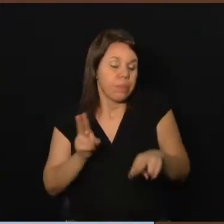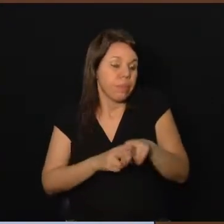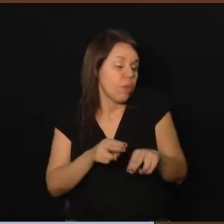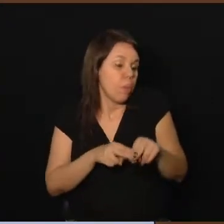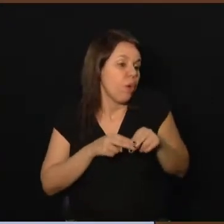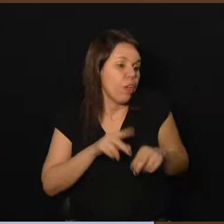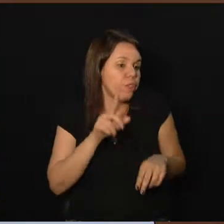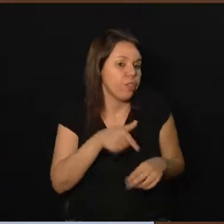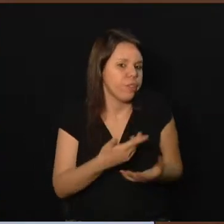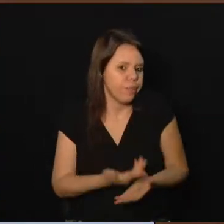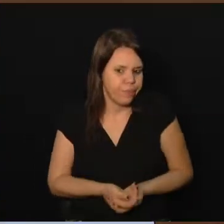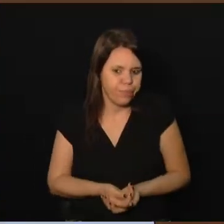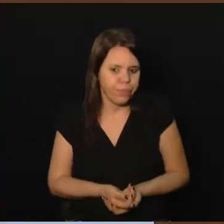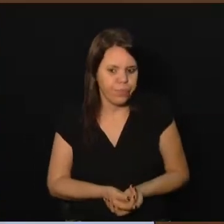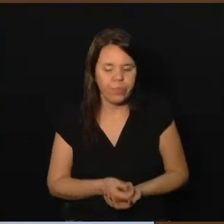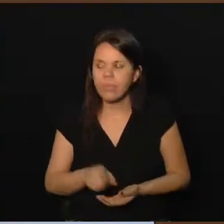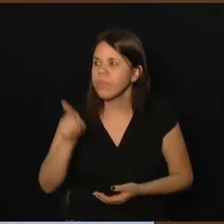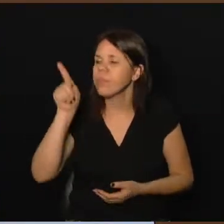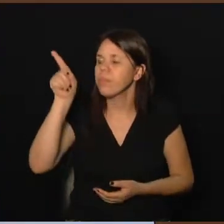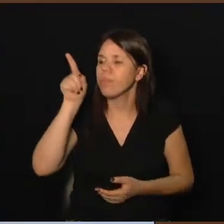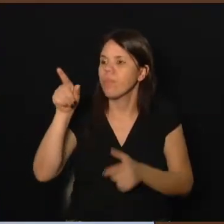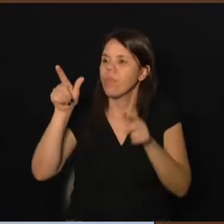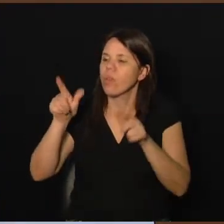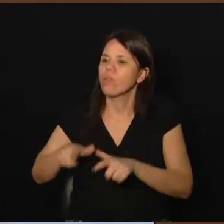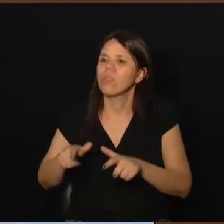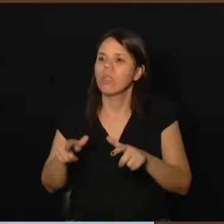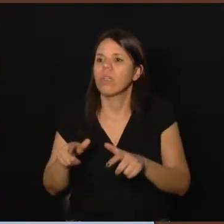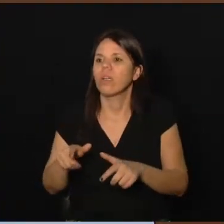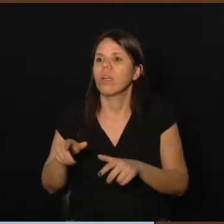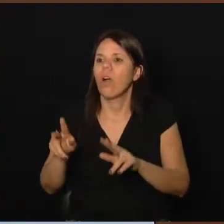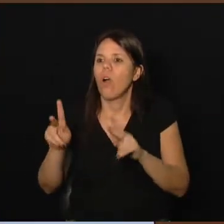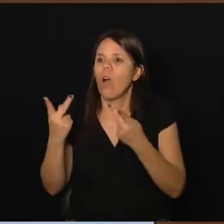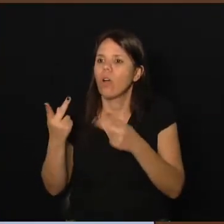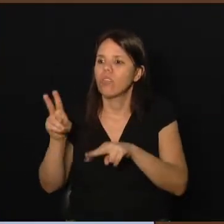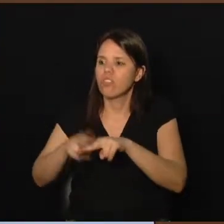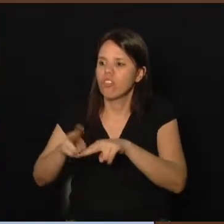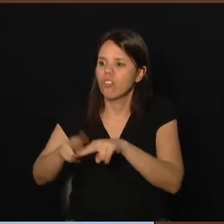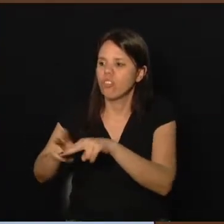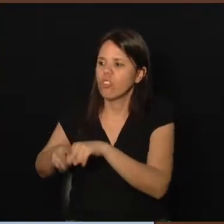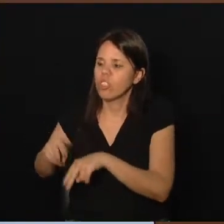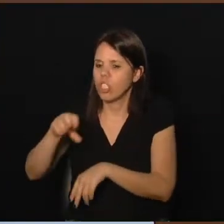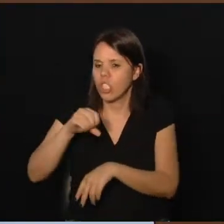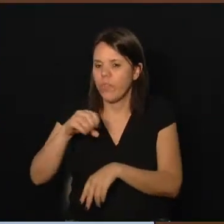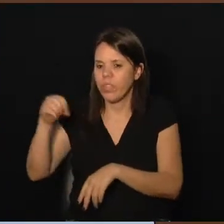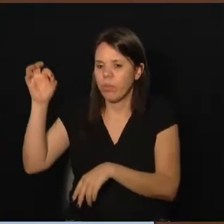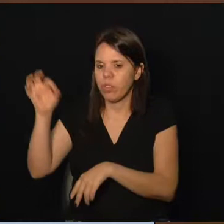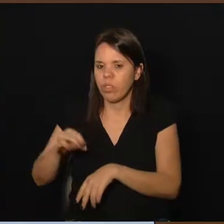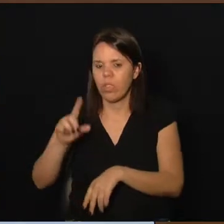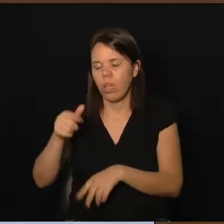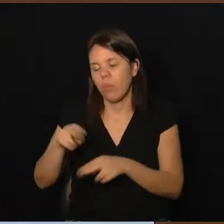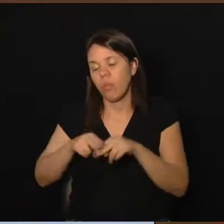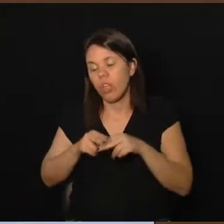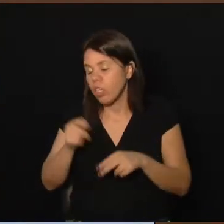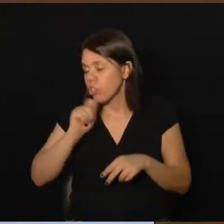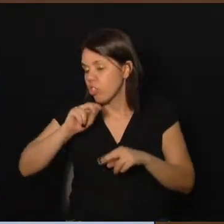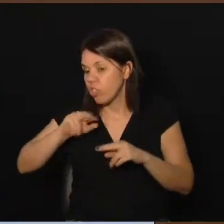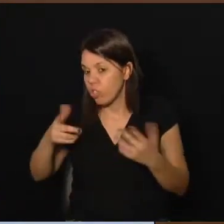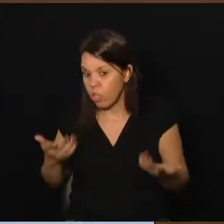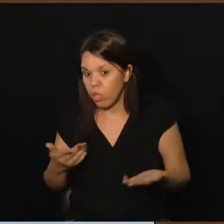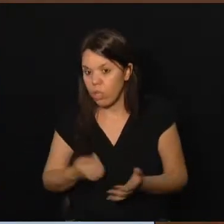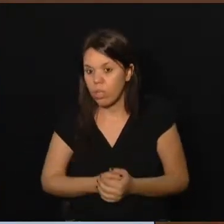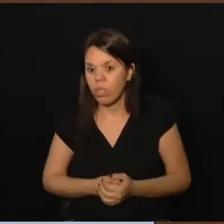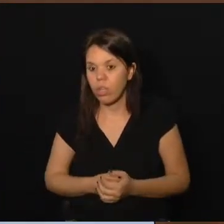disso. Você pega a Fundação Casa ou o sistema prisional Hortolândia, 90% das pessoas presas é envolvimento com droga. Não é